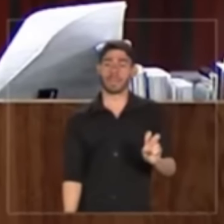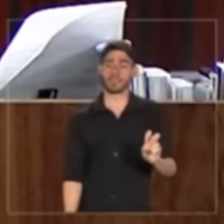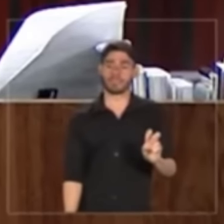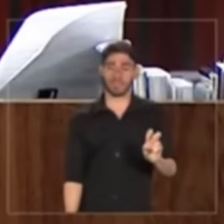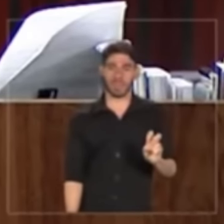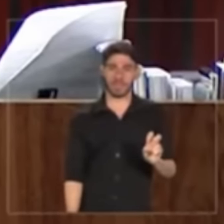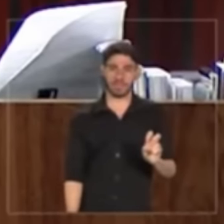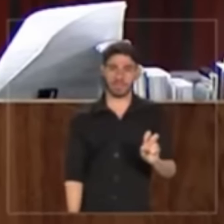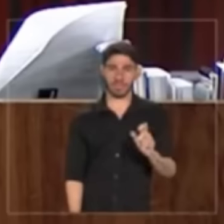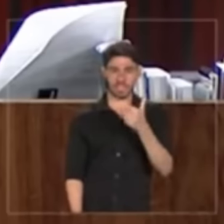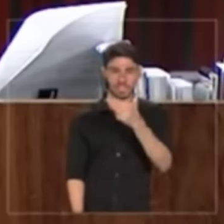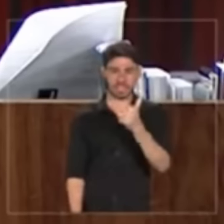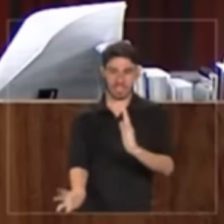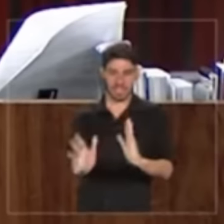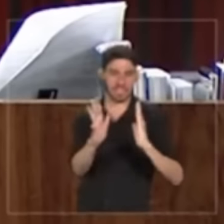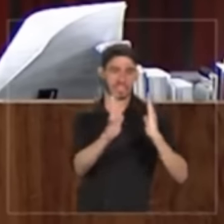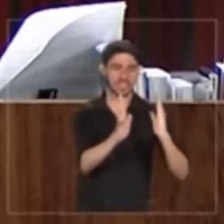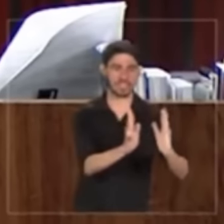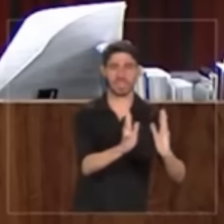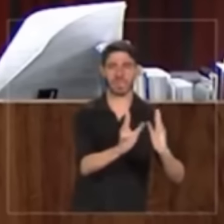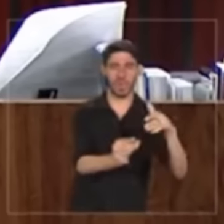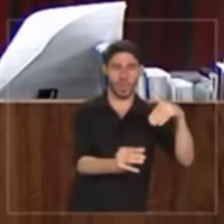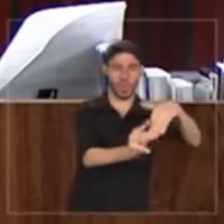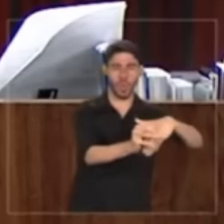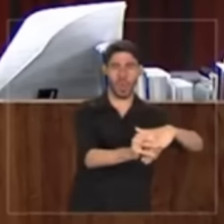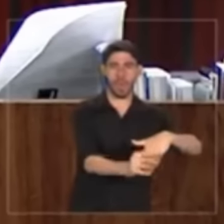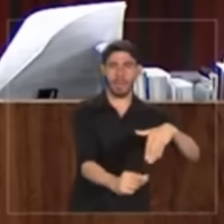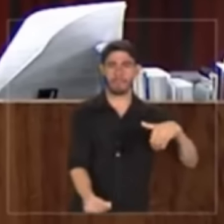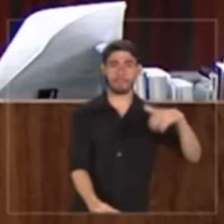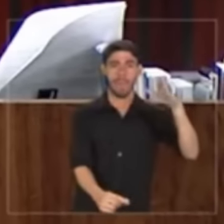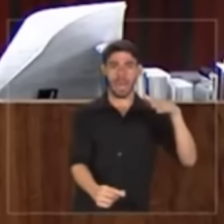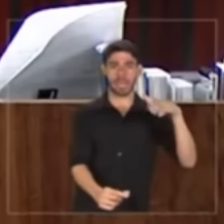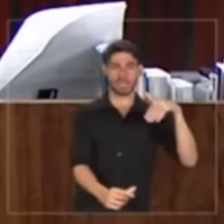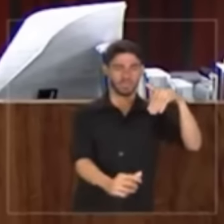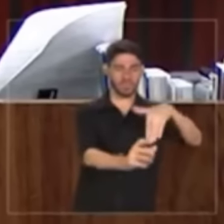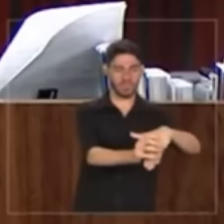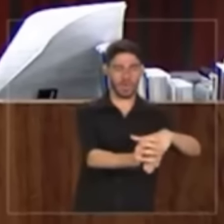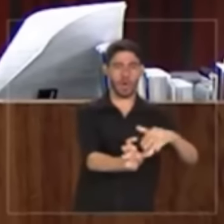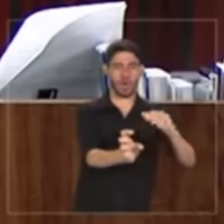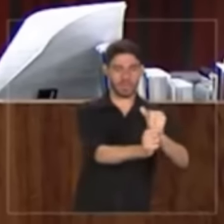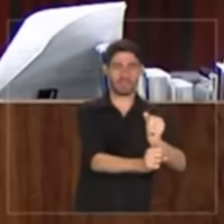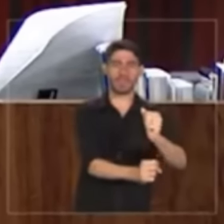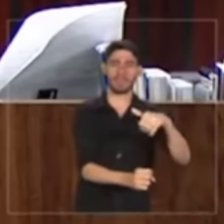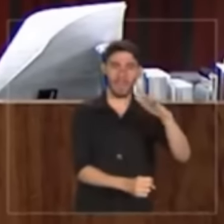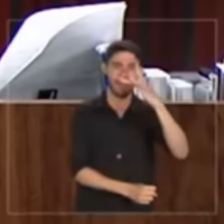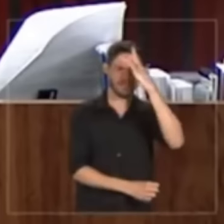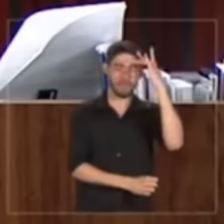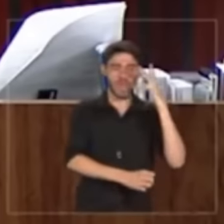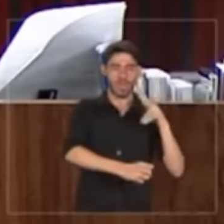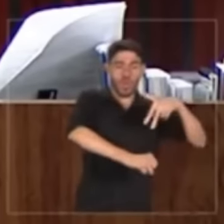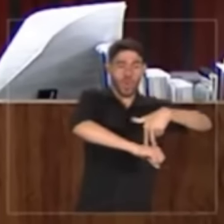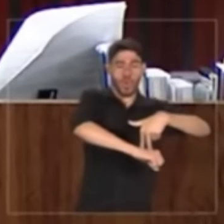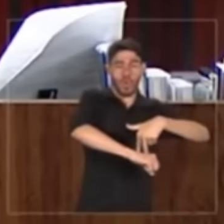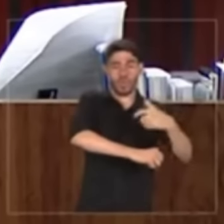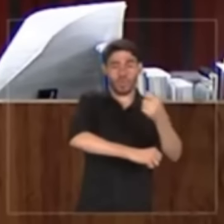o segundo turno de uma eleição teve mais votos mais eleitores e eleitoras do que o primeiro